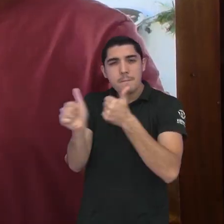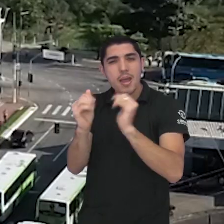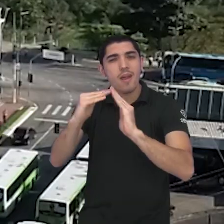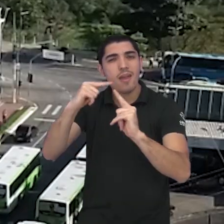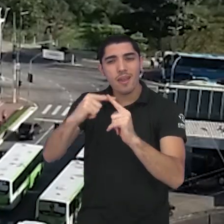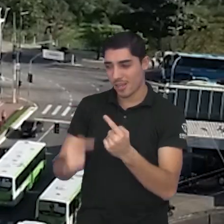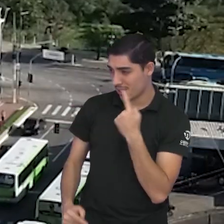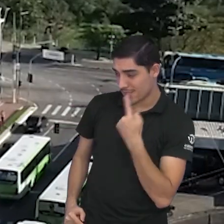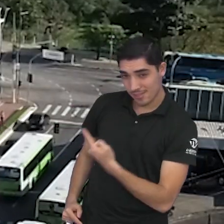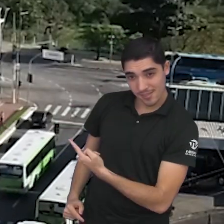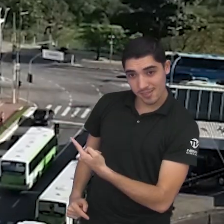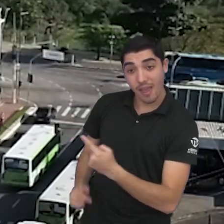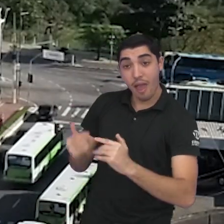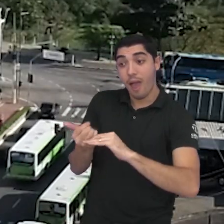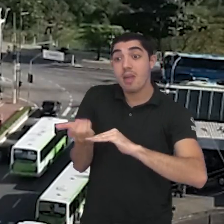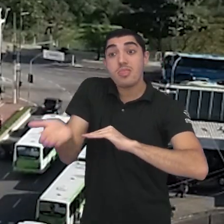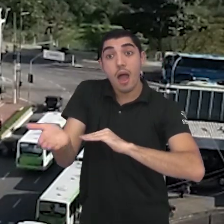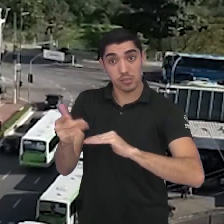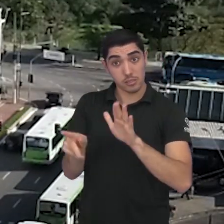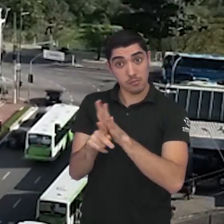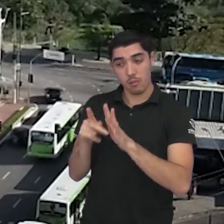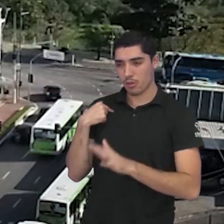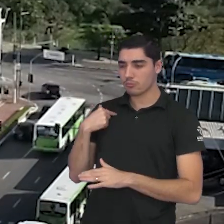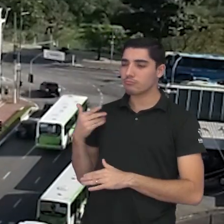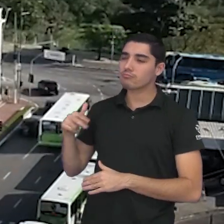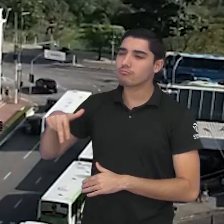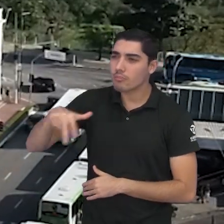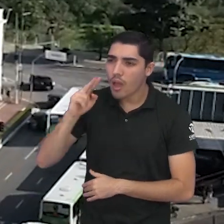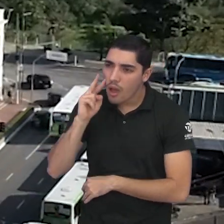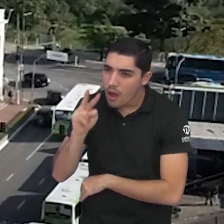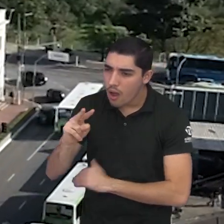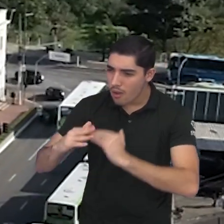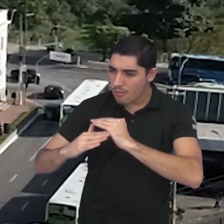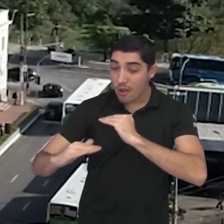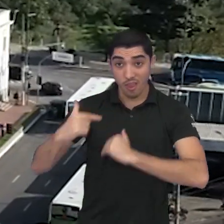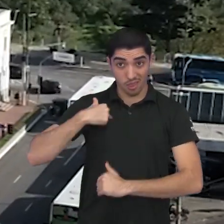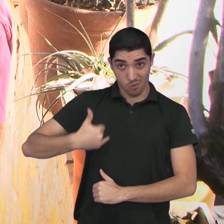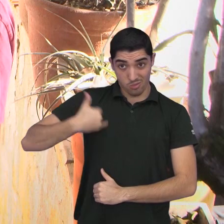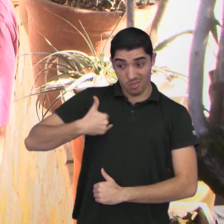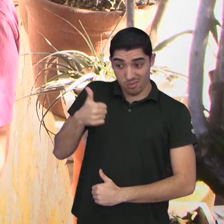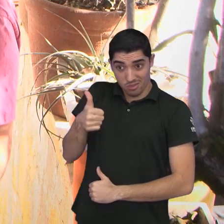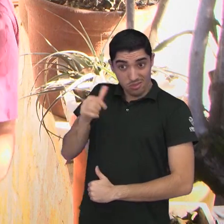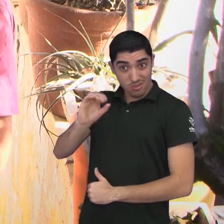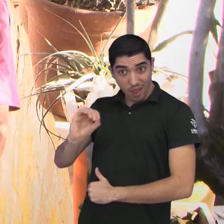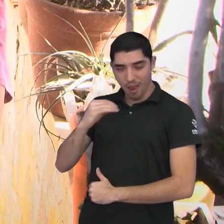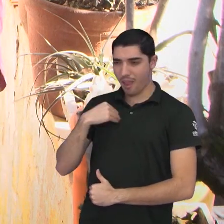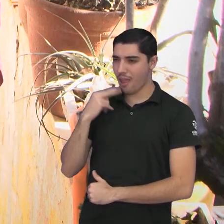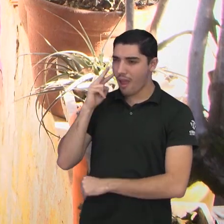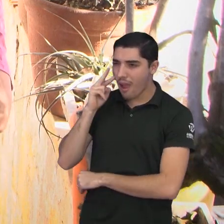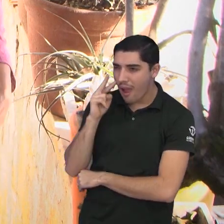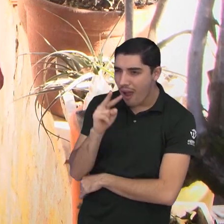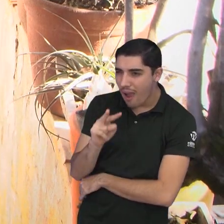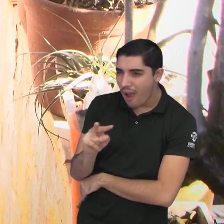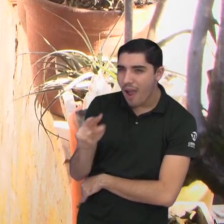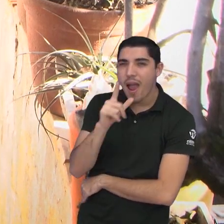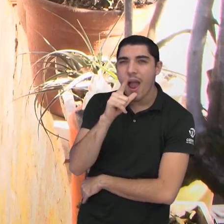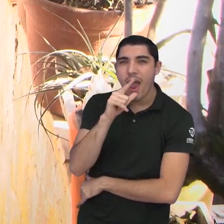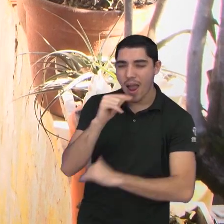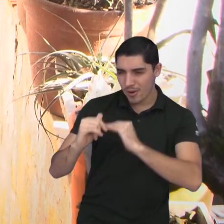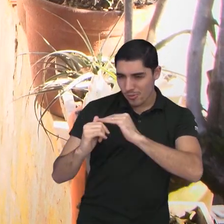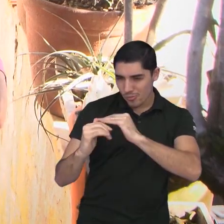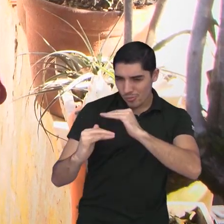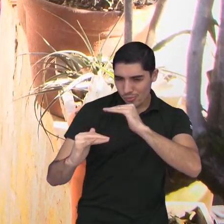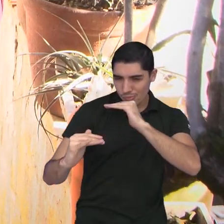da igreja matriz e mostrar o porquê que ele tinha vindo para cá. Aí quando eu chego lá, criança com 10 anos, com aquela imagem, com aquela